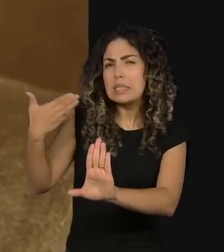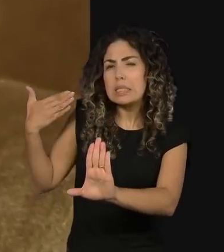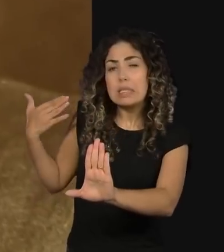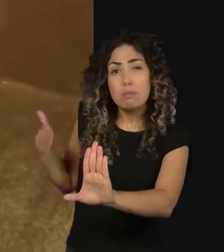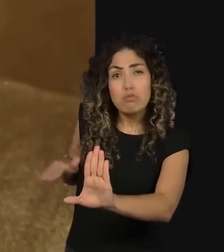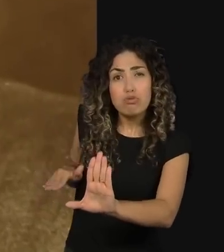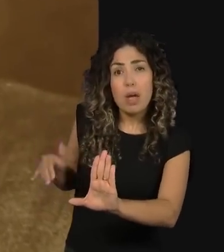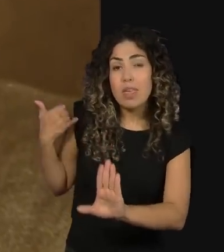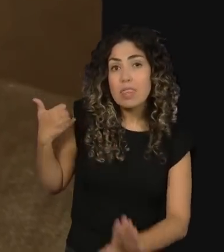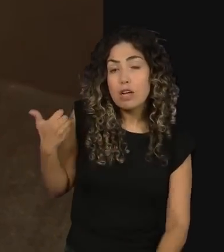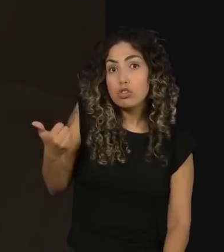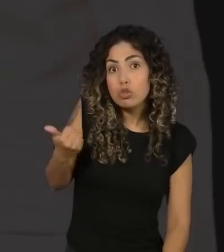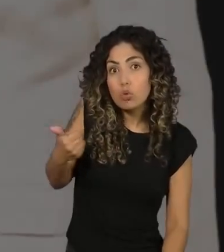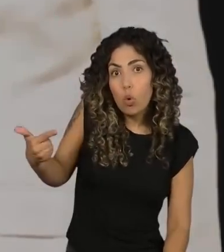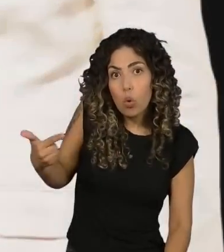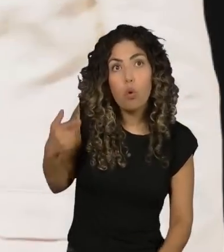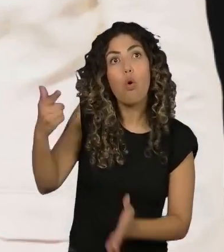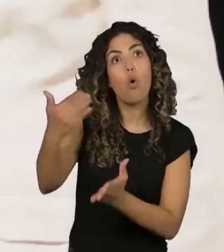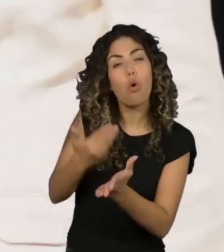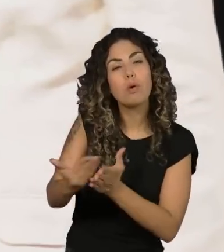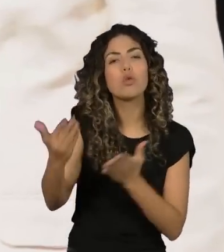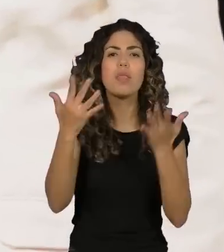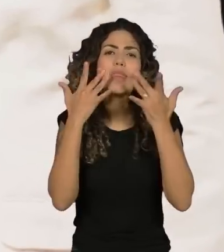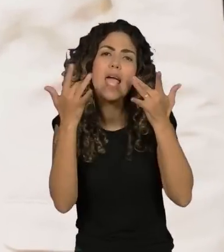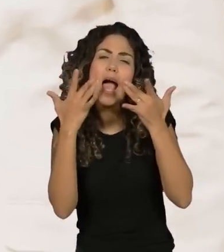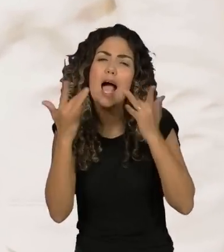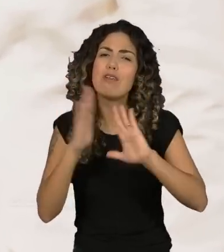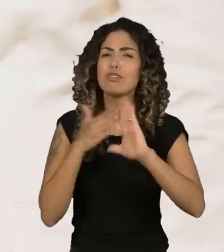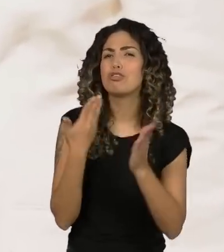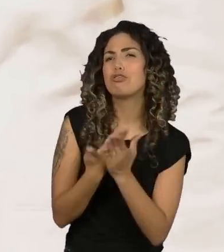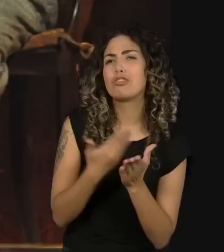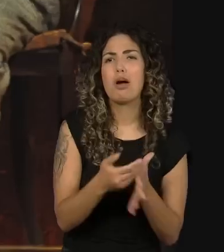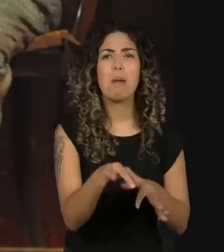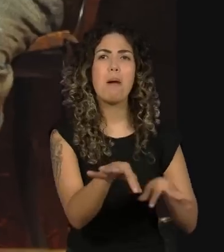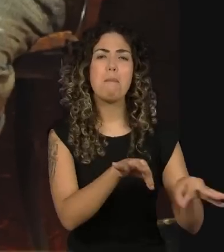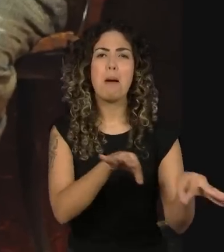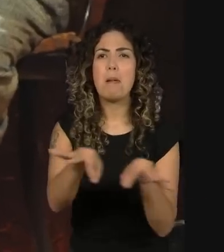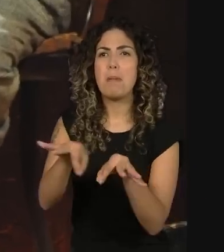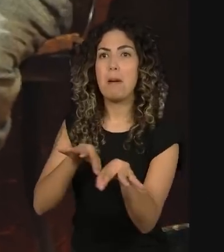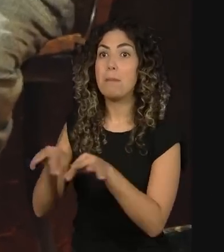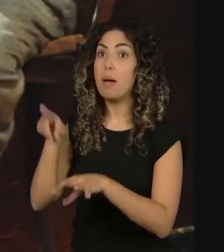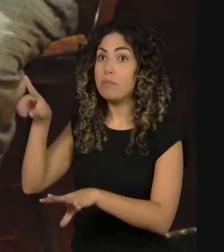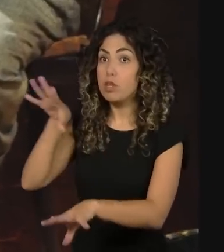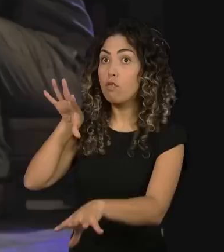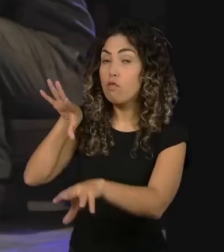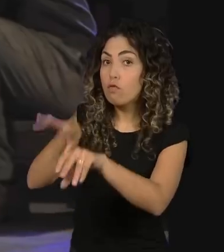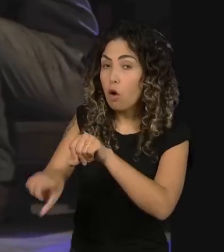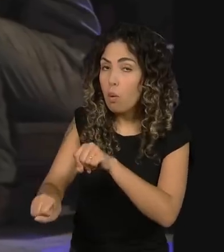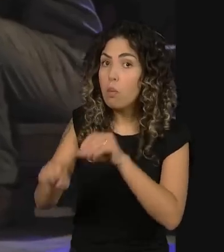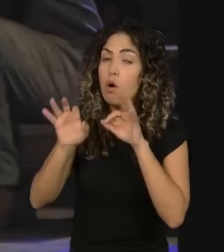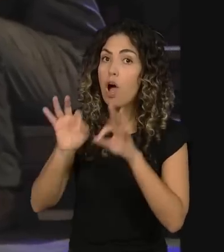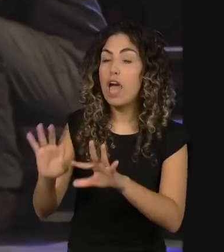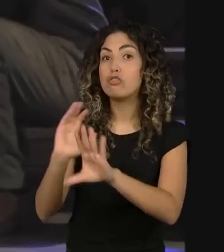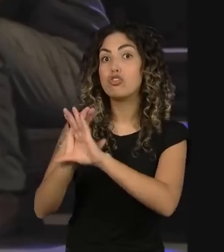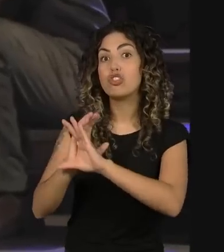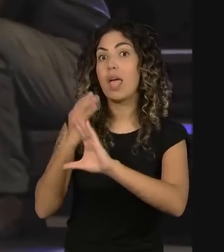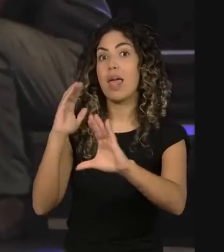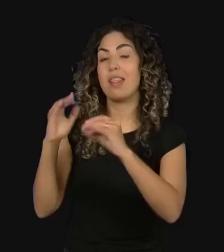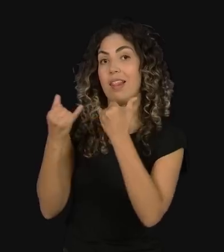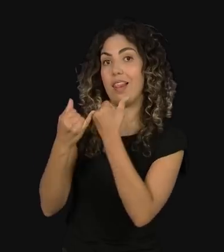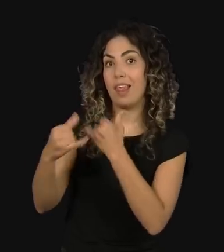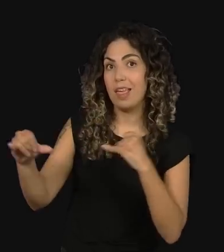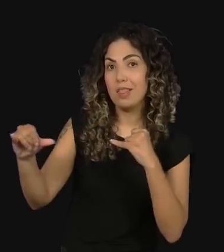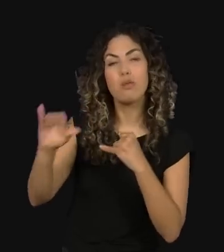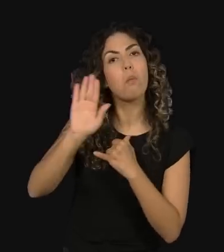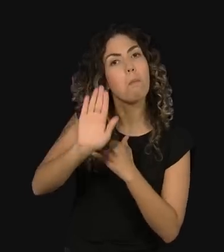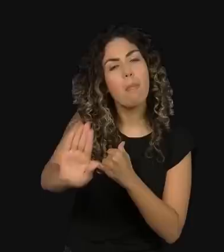idade, participava de montagens teatrais na escola. E apesar de sua formação como engenheiro elétrico, dedicou toda a